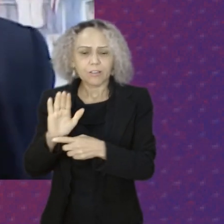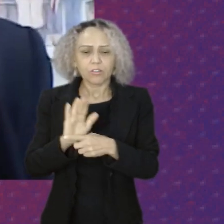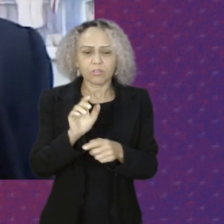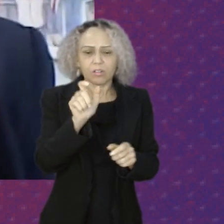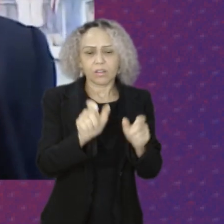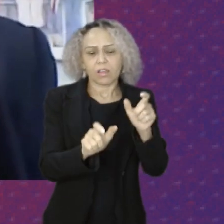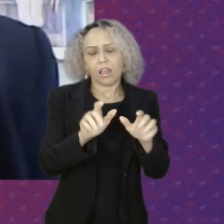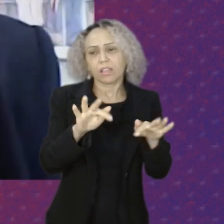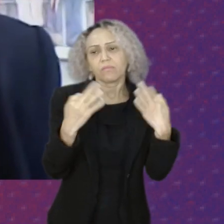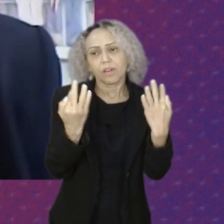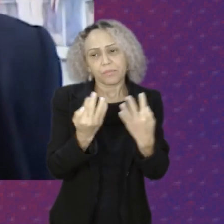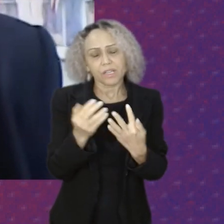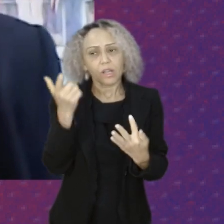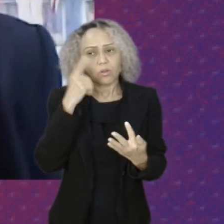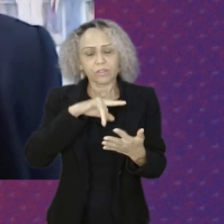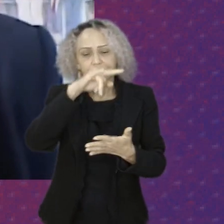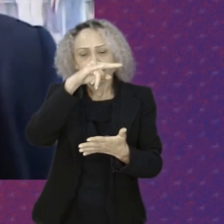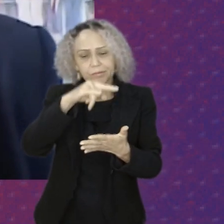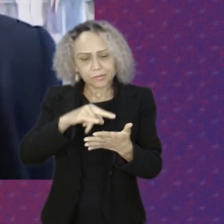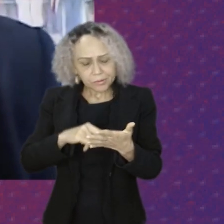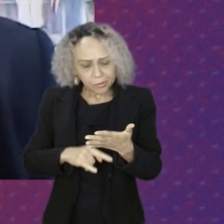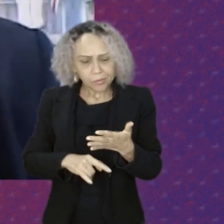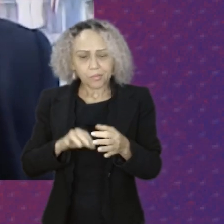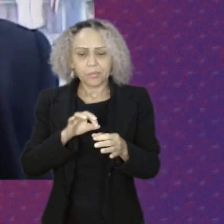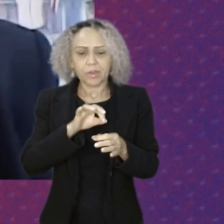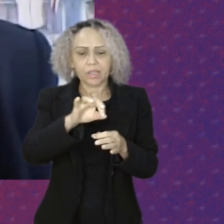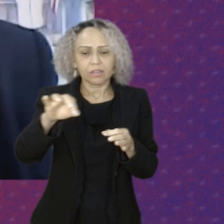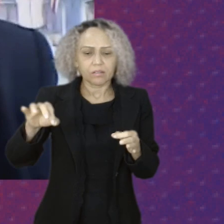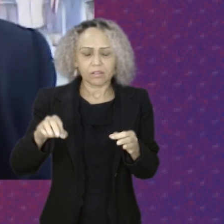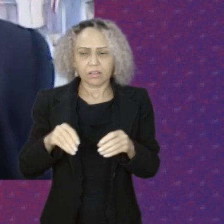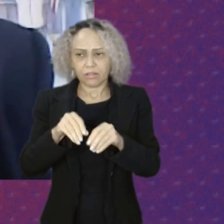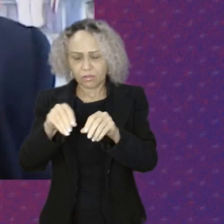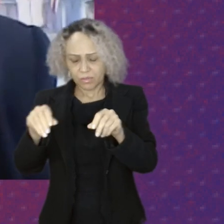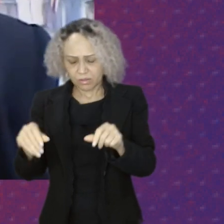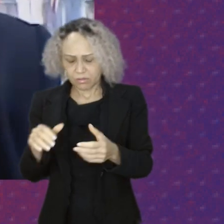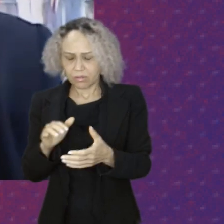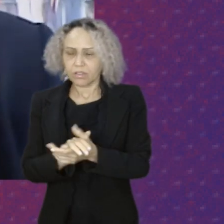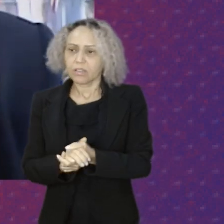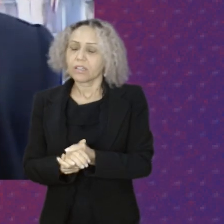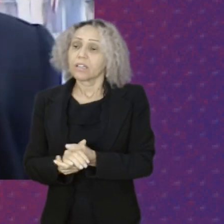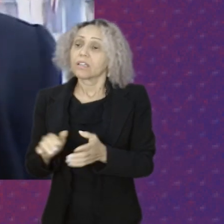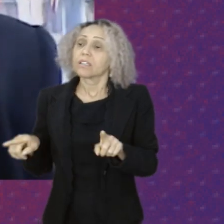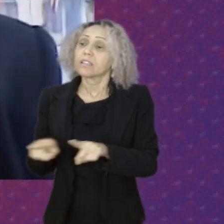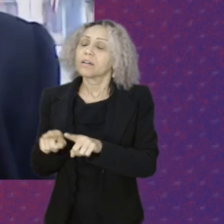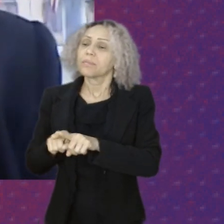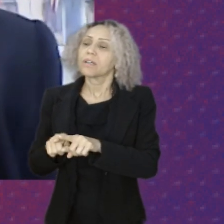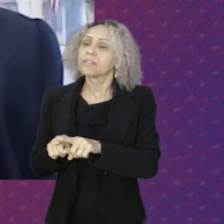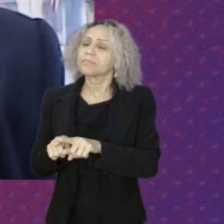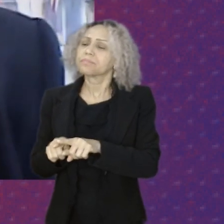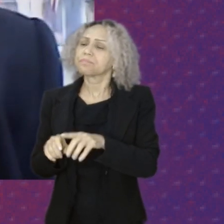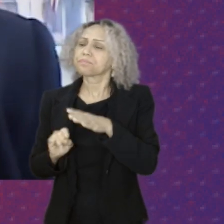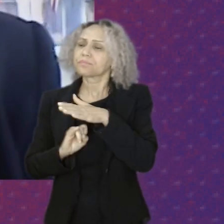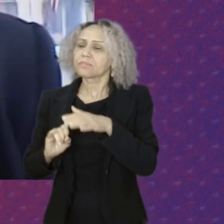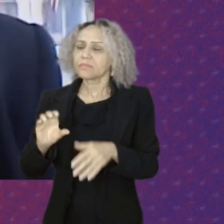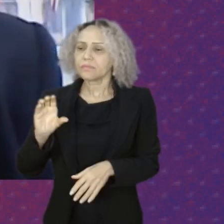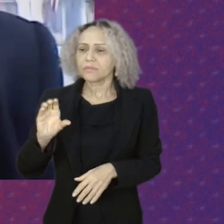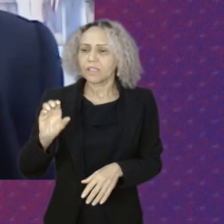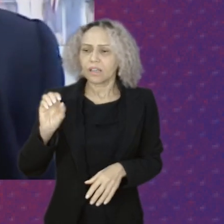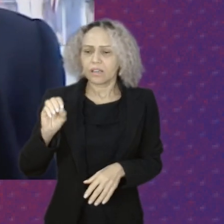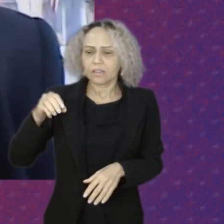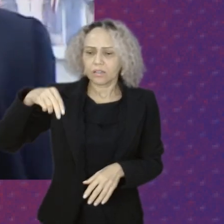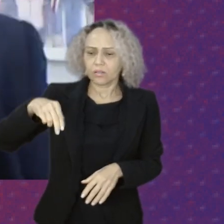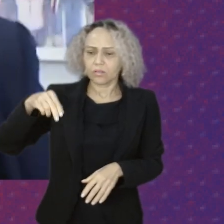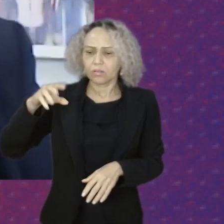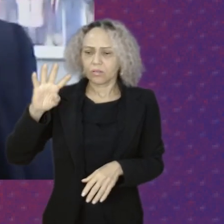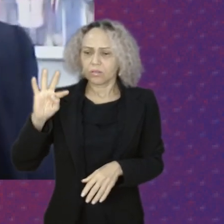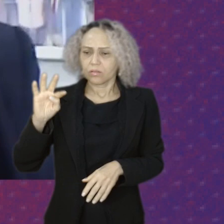do Brasil, a nossa Confederação Nacional, a CONTAG, que orienta em torno de mais de 5 mil sindicatos em todo o país. Então, diante